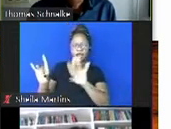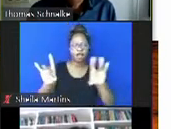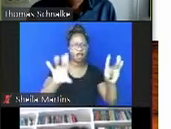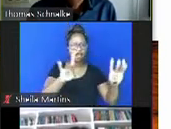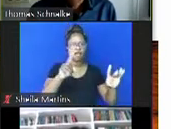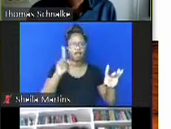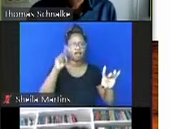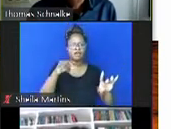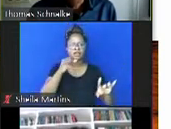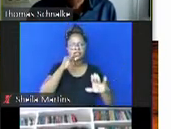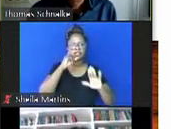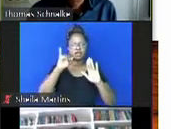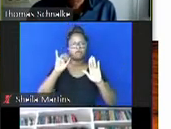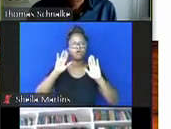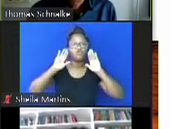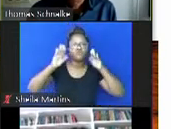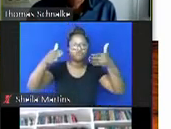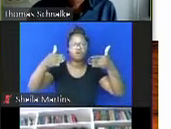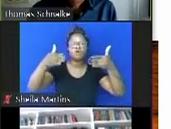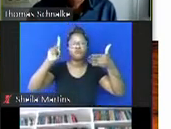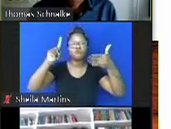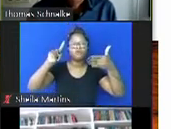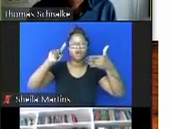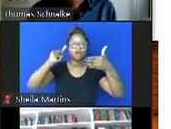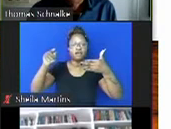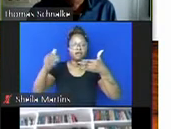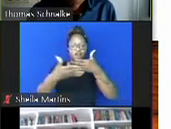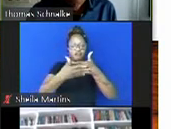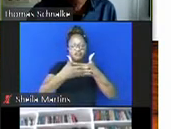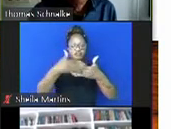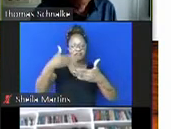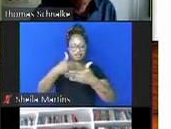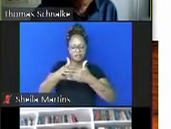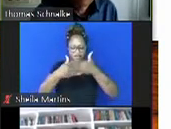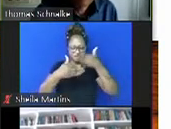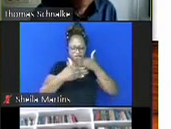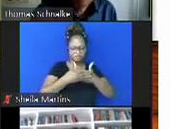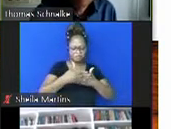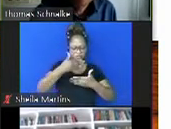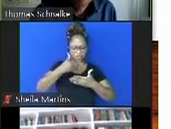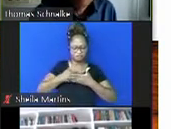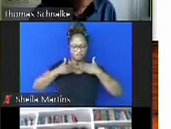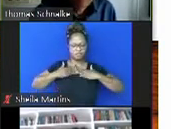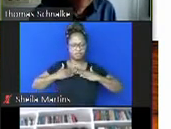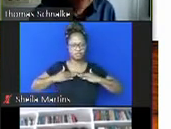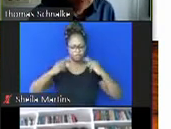da pele e tentar visualizar as estruturas anatômicas